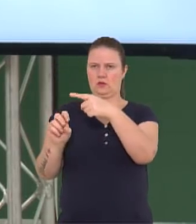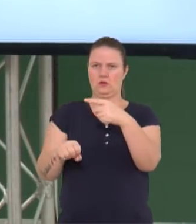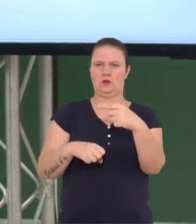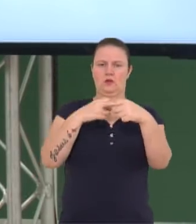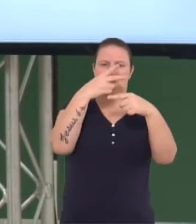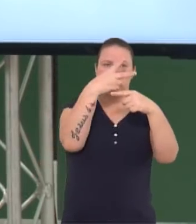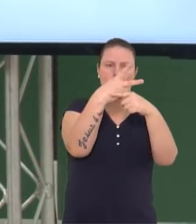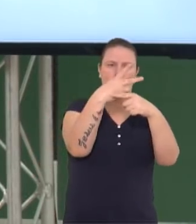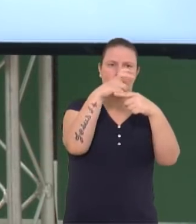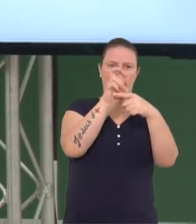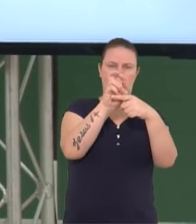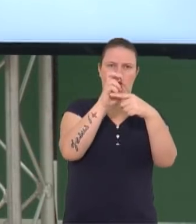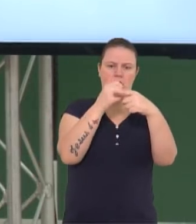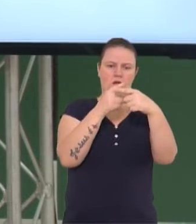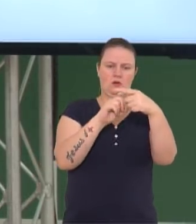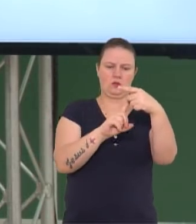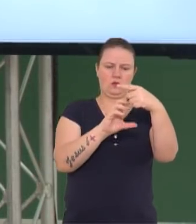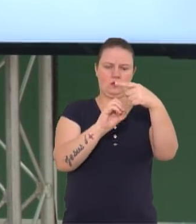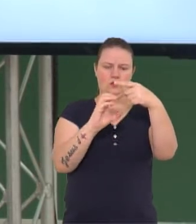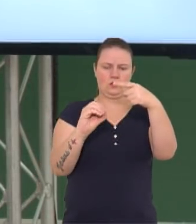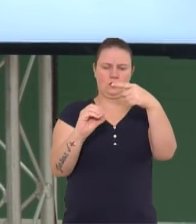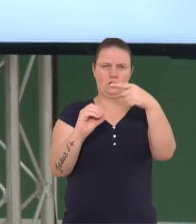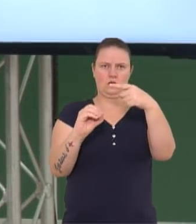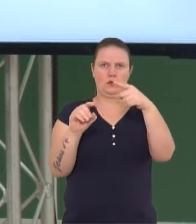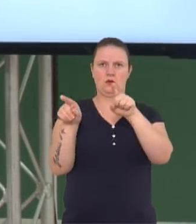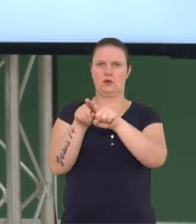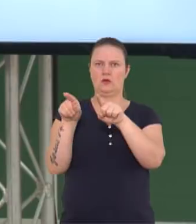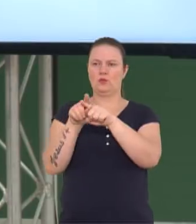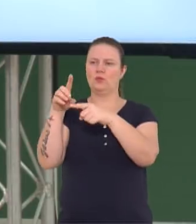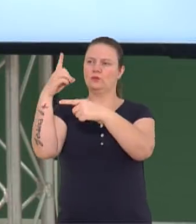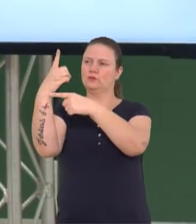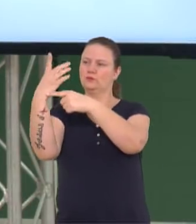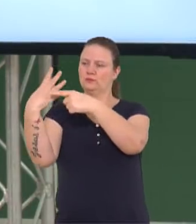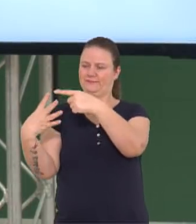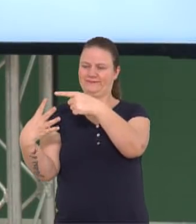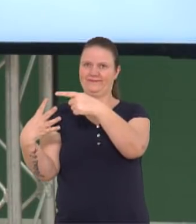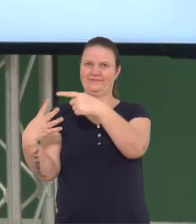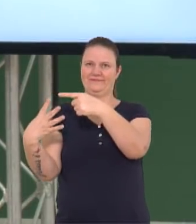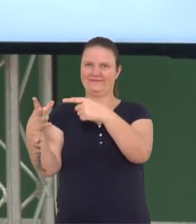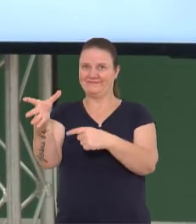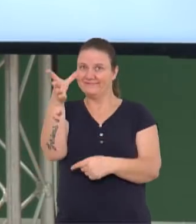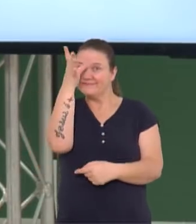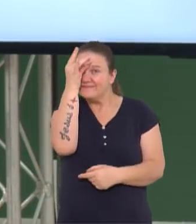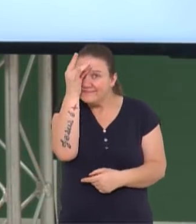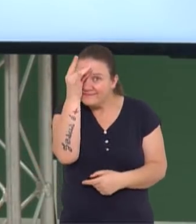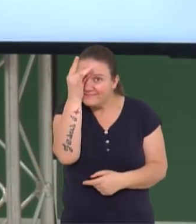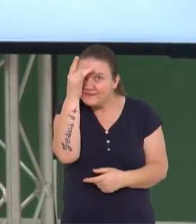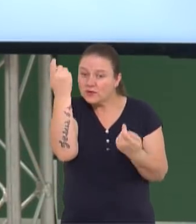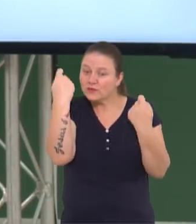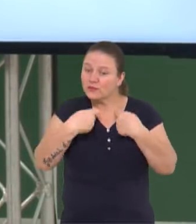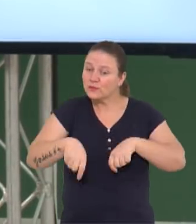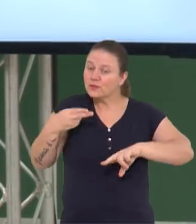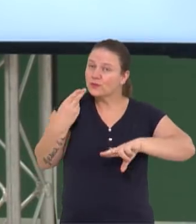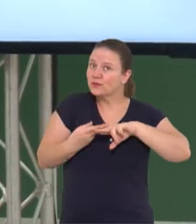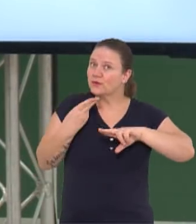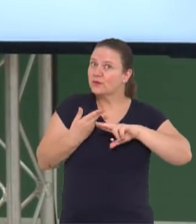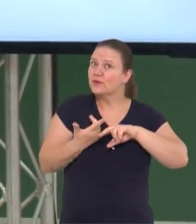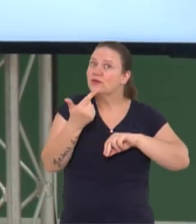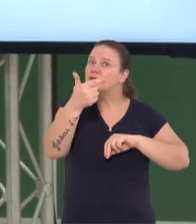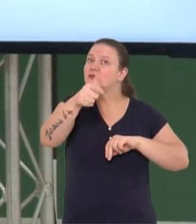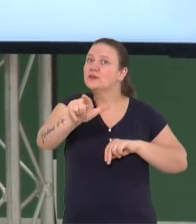25 centésimos é a mesma coisa que 1/4. Guarda isso que a gente vai precisar disso lá